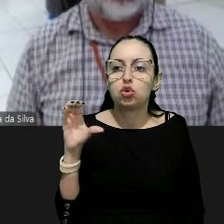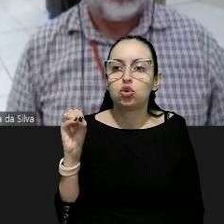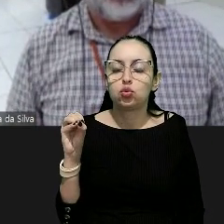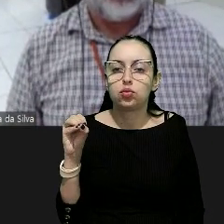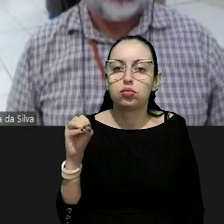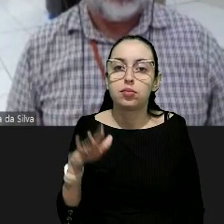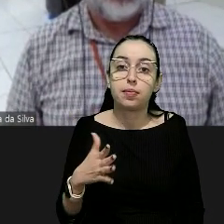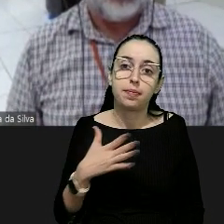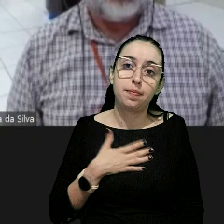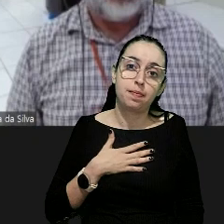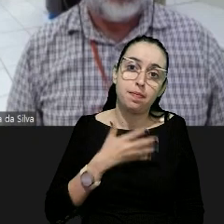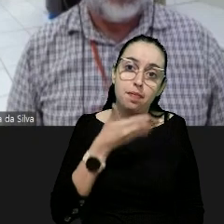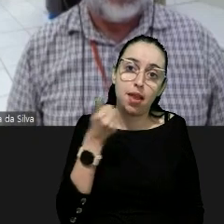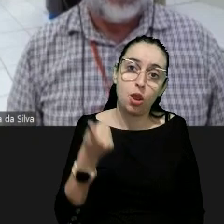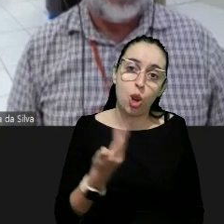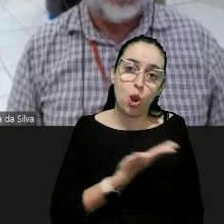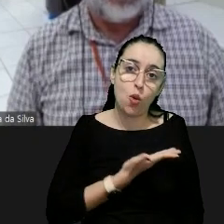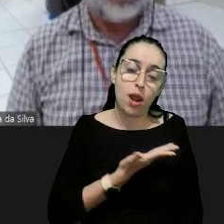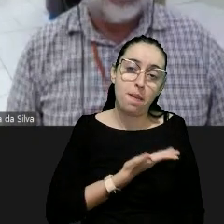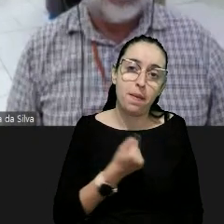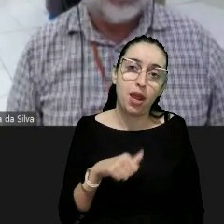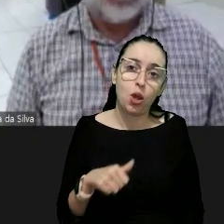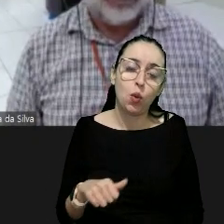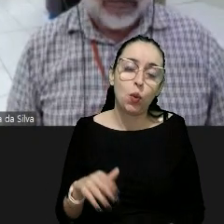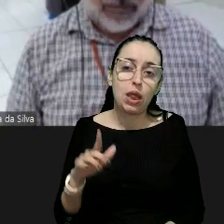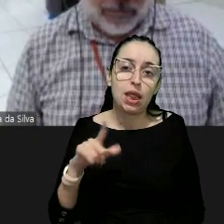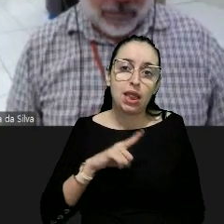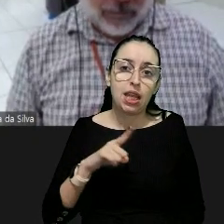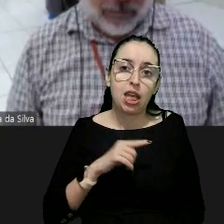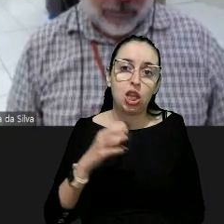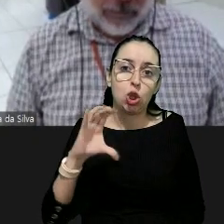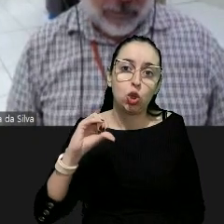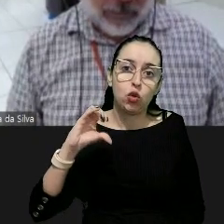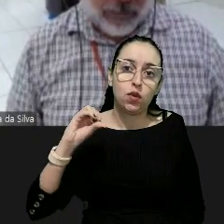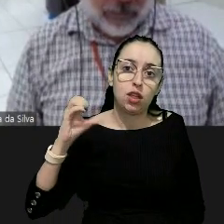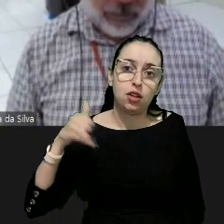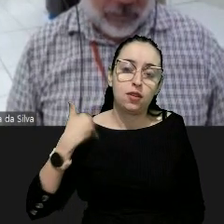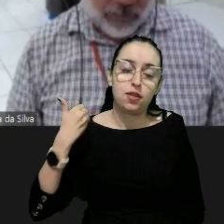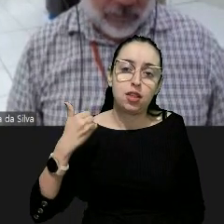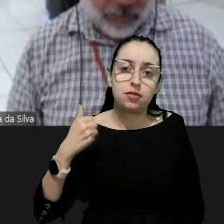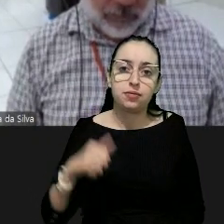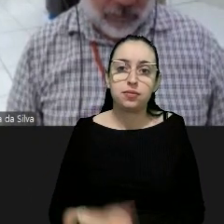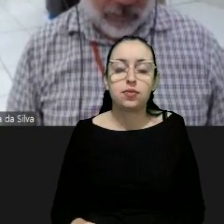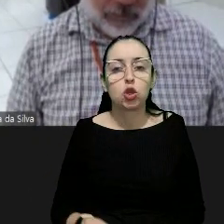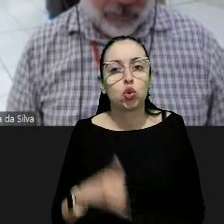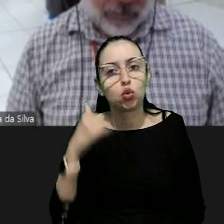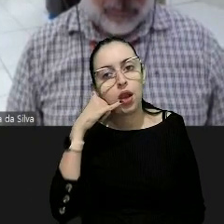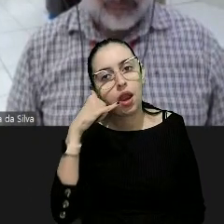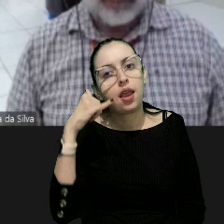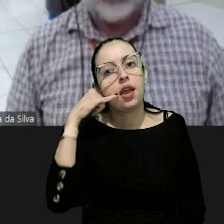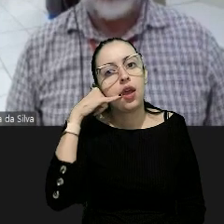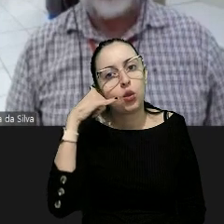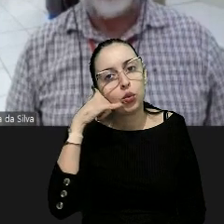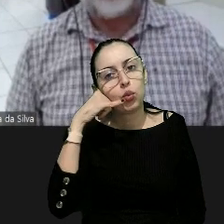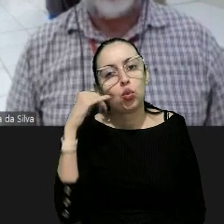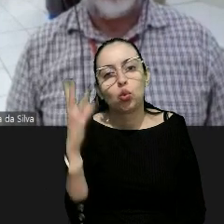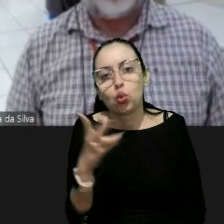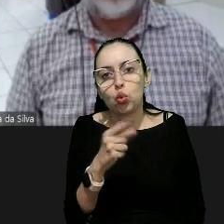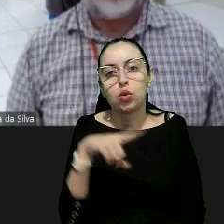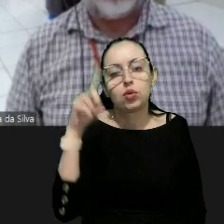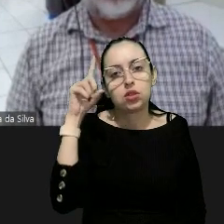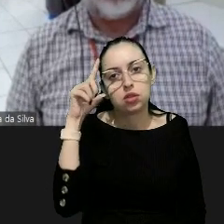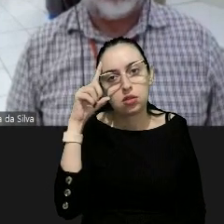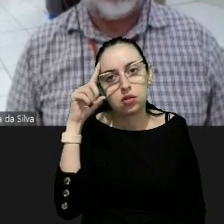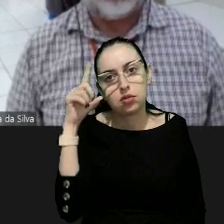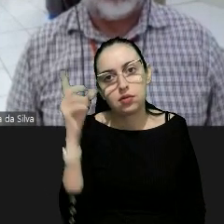exemplo, Cláudio. Meu melhor amigo tem 98 anos, tá? Eu falo com eles todos os dias. 6h30 ele